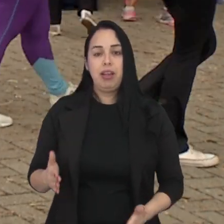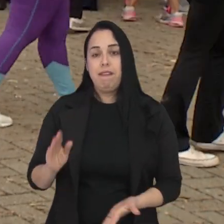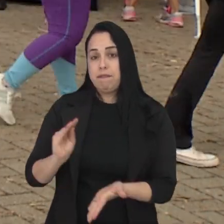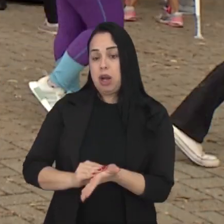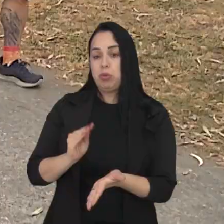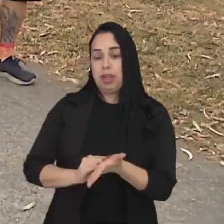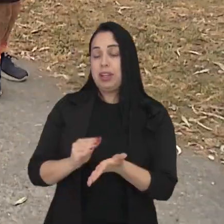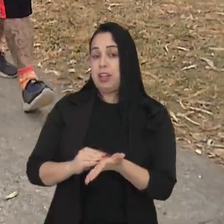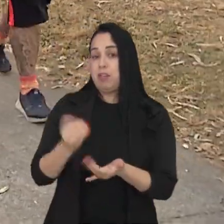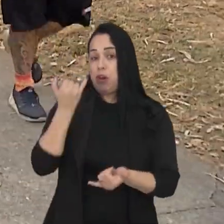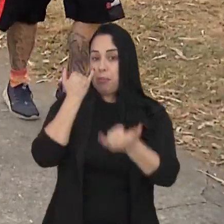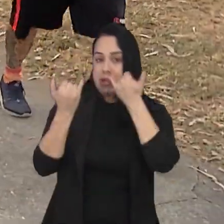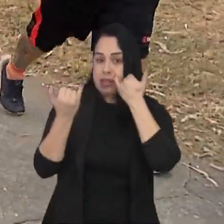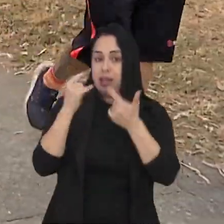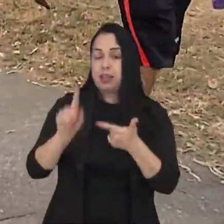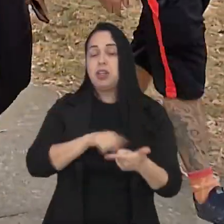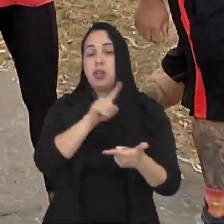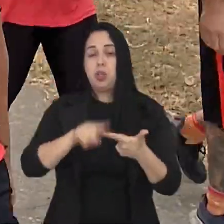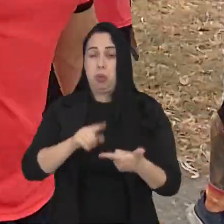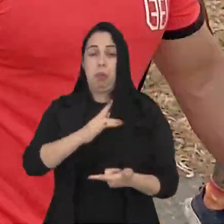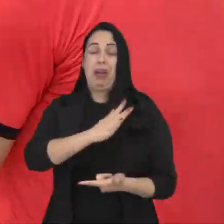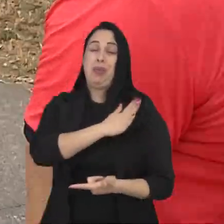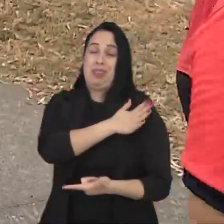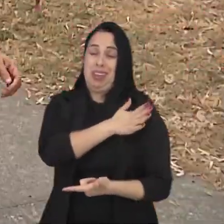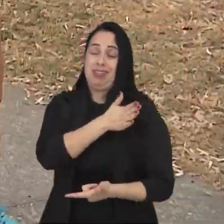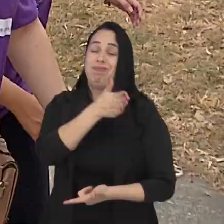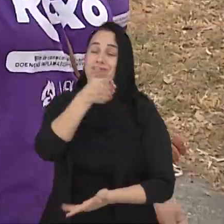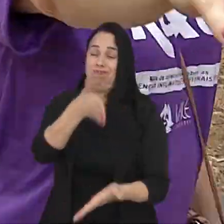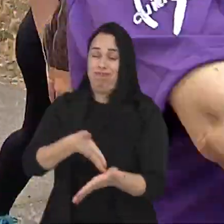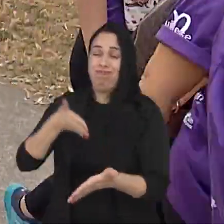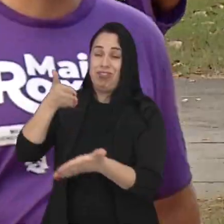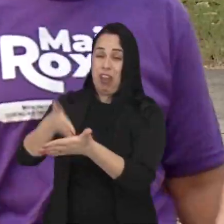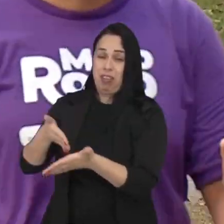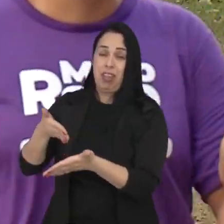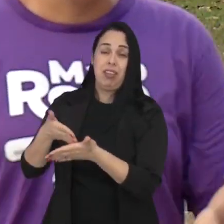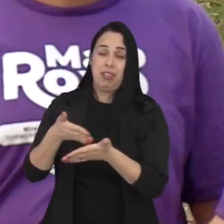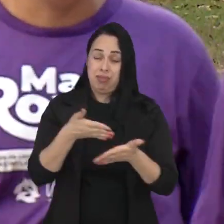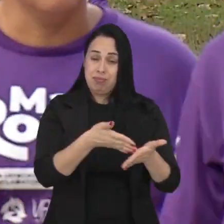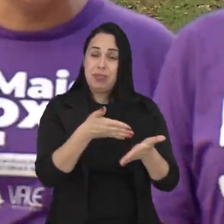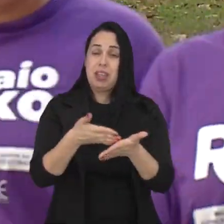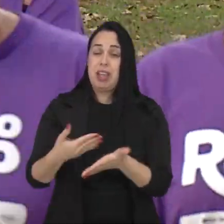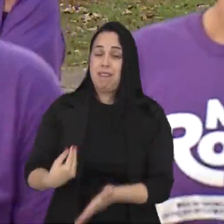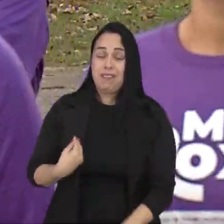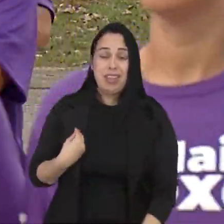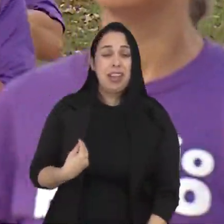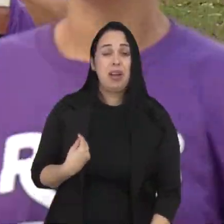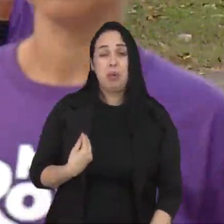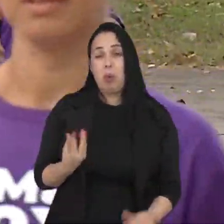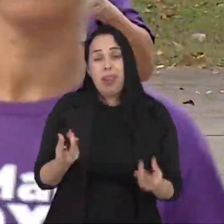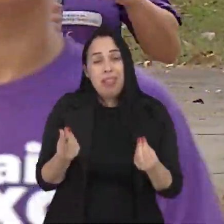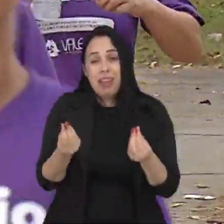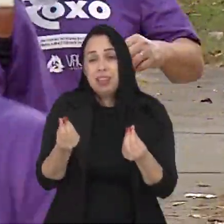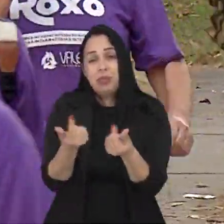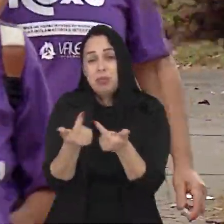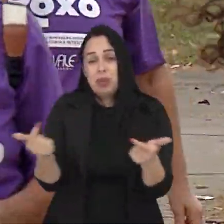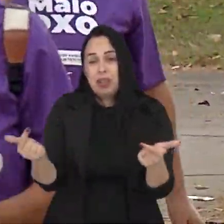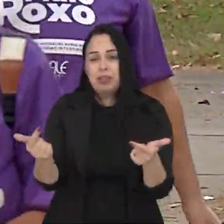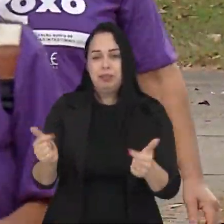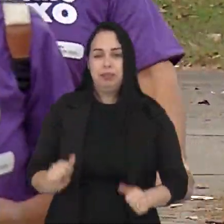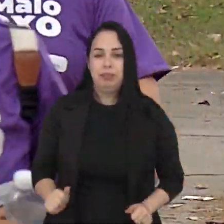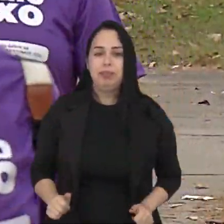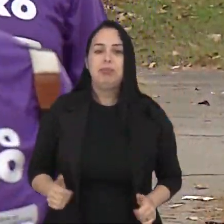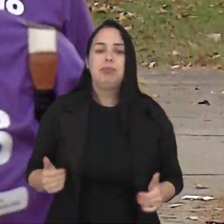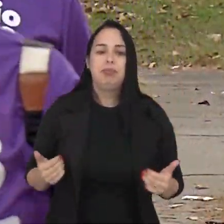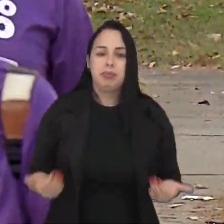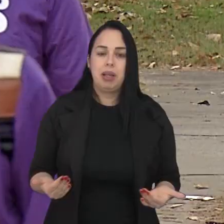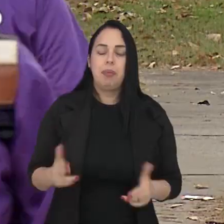existir complicações além da falta de conhecimento o preconceito também é uma barreira que atrapalha a qualidade de vida dos pacientes com